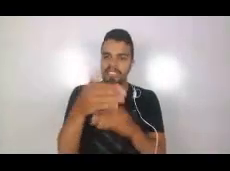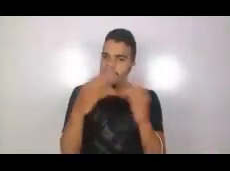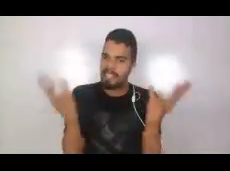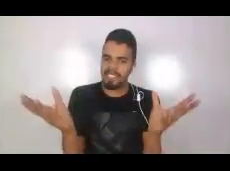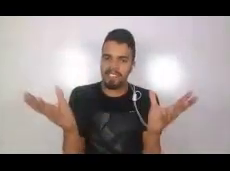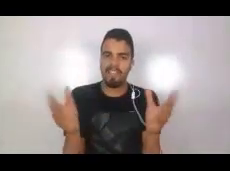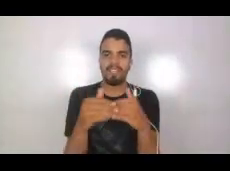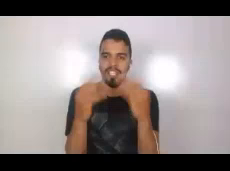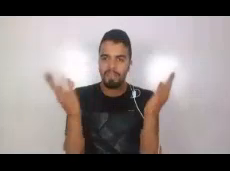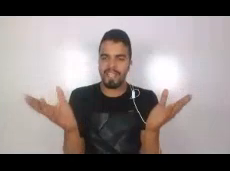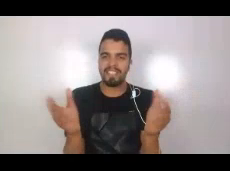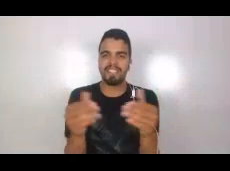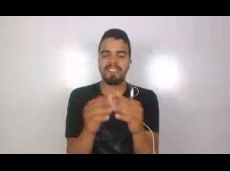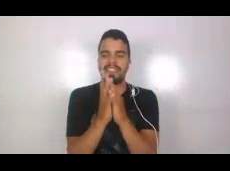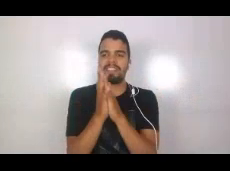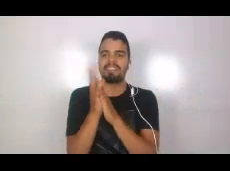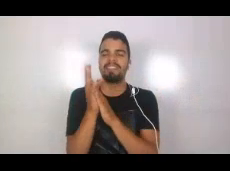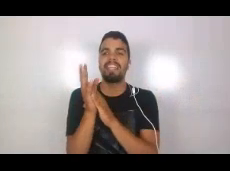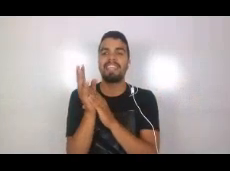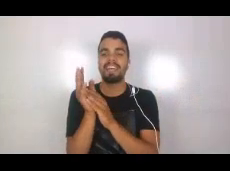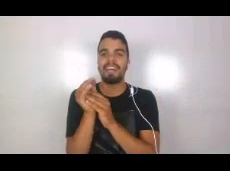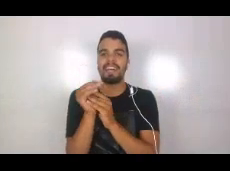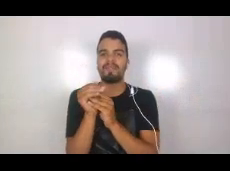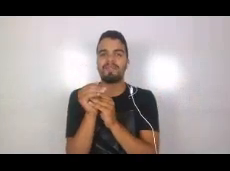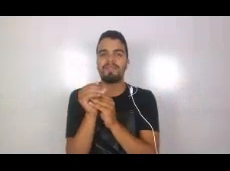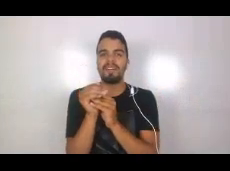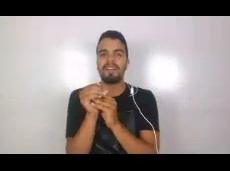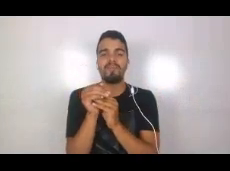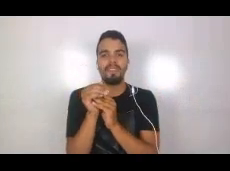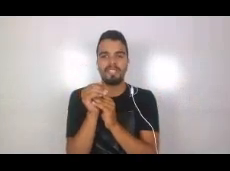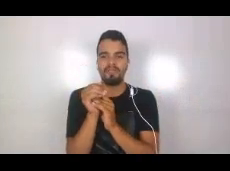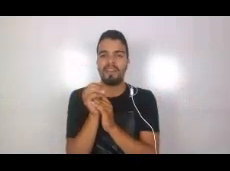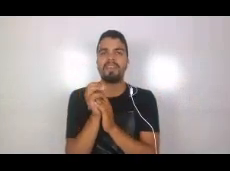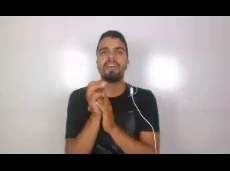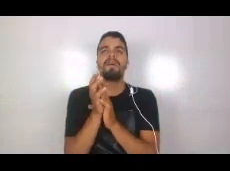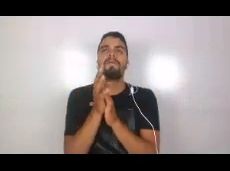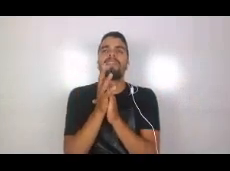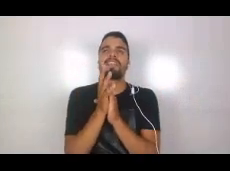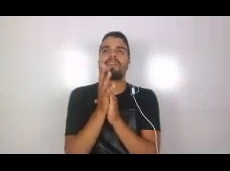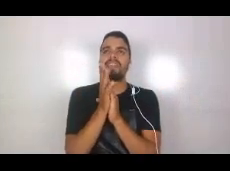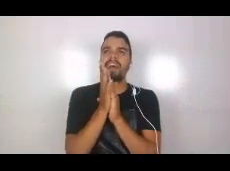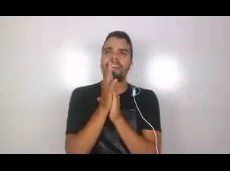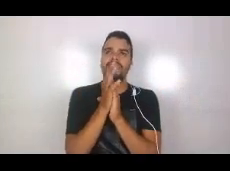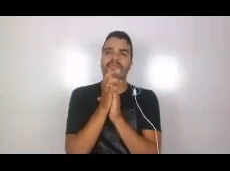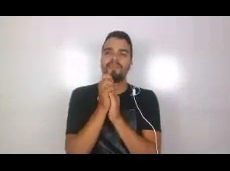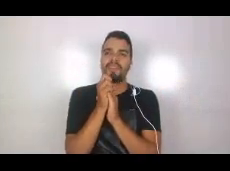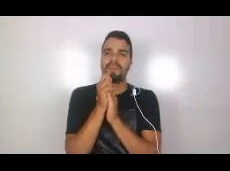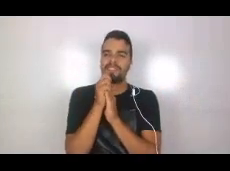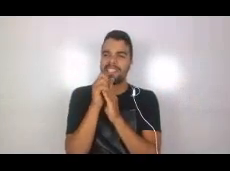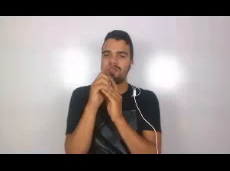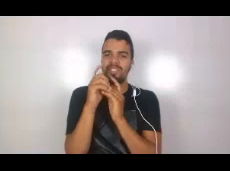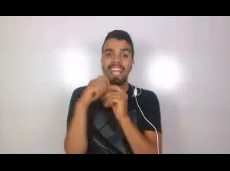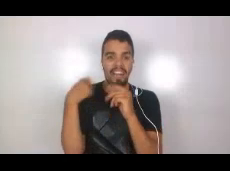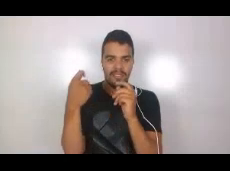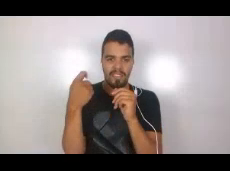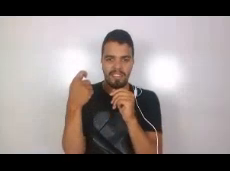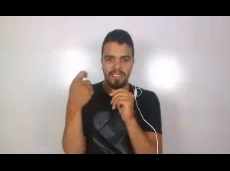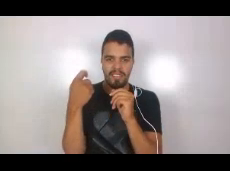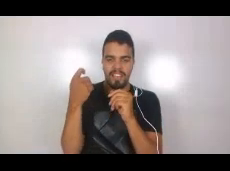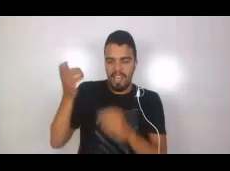na nossa sinalização, né? Quando a gente precisa sinalizar algum vestuário. Então, lá eu coloquei o sinal